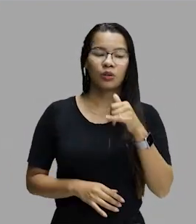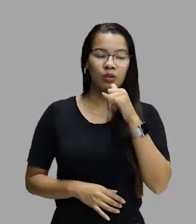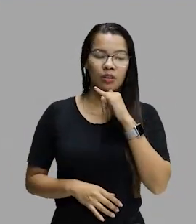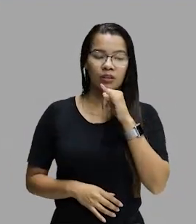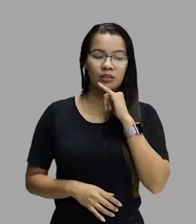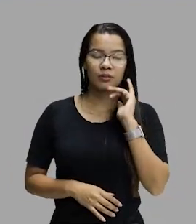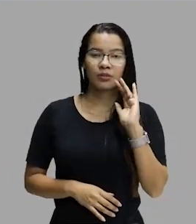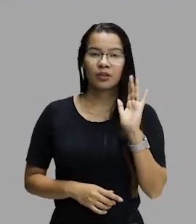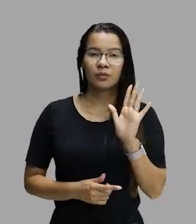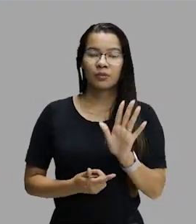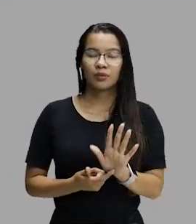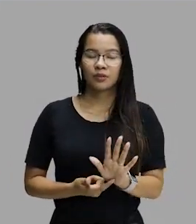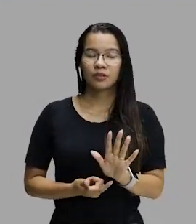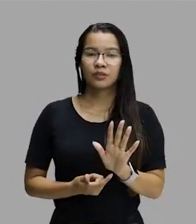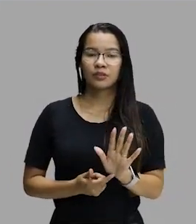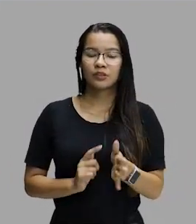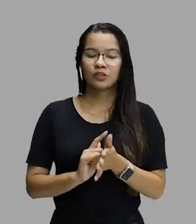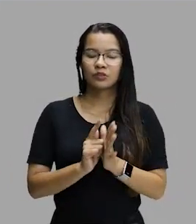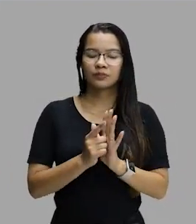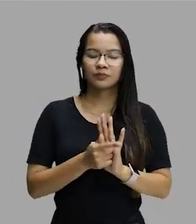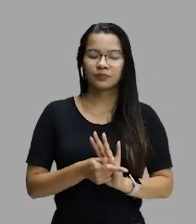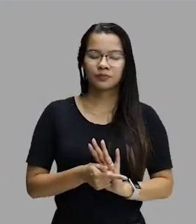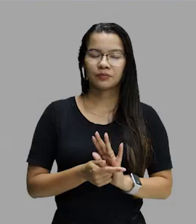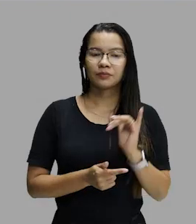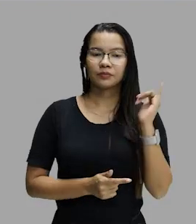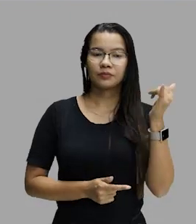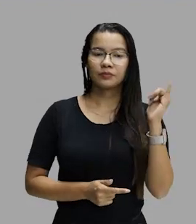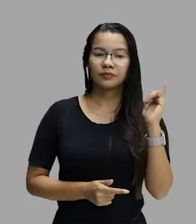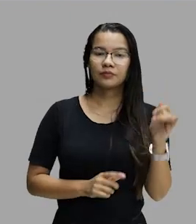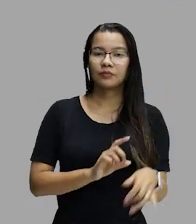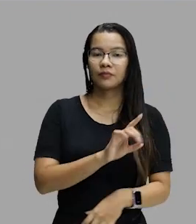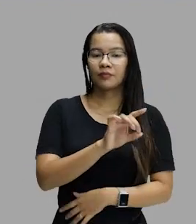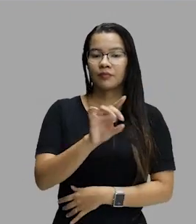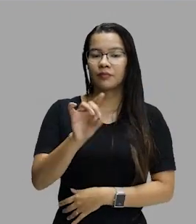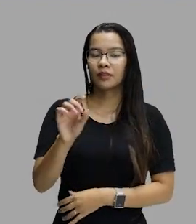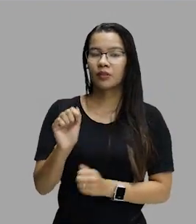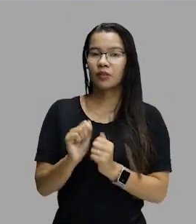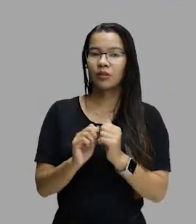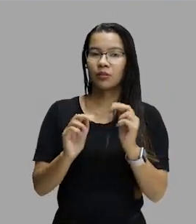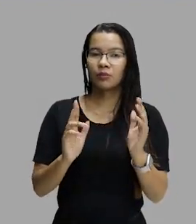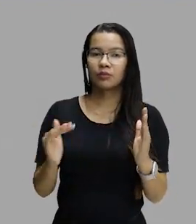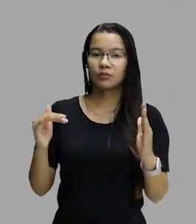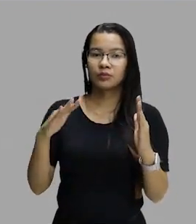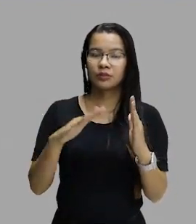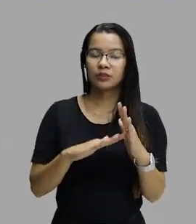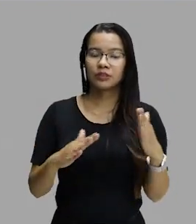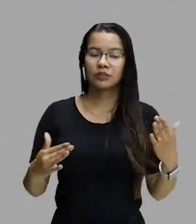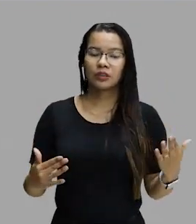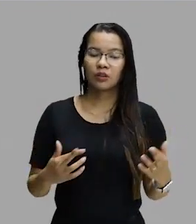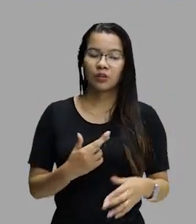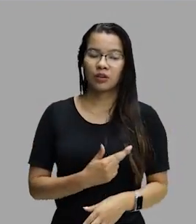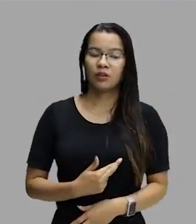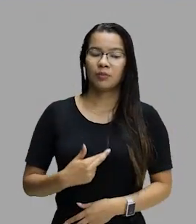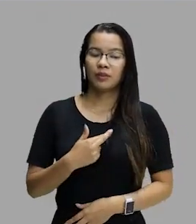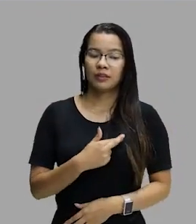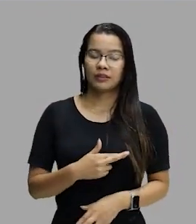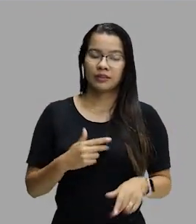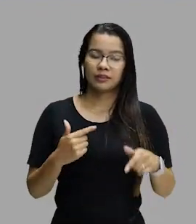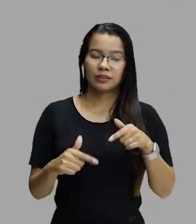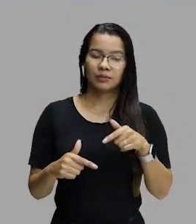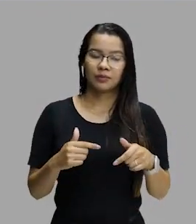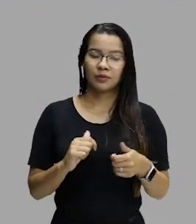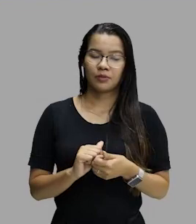que eu dei são exemplos de gêneros narrativos e cada um com uma função. Então, o romance trabalha com